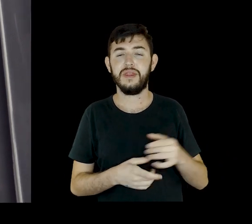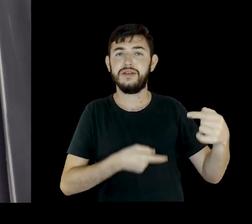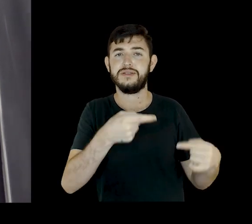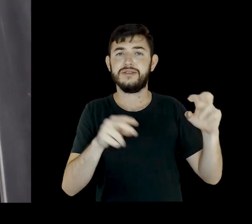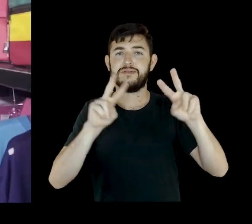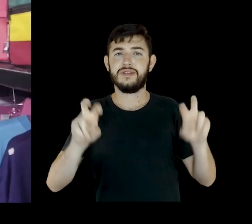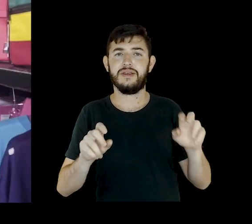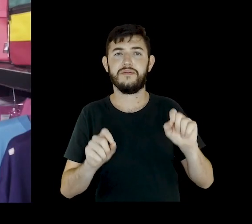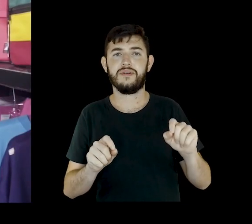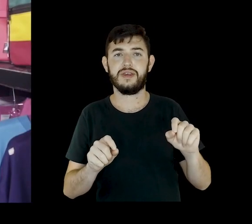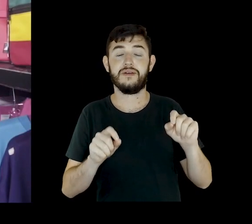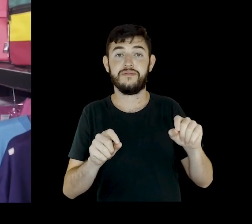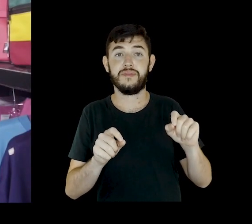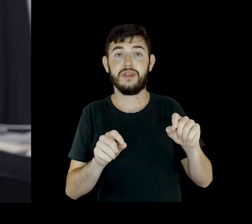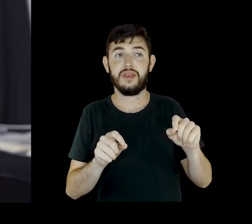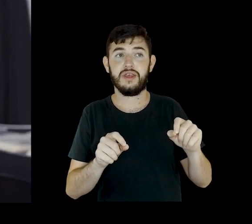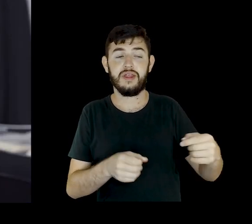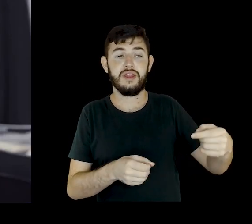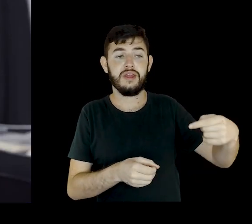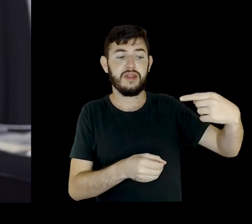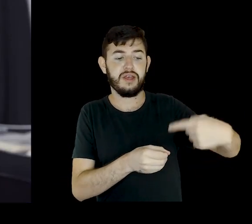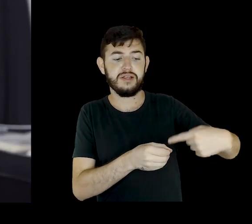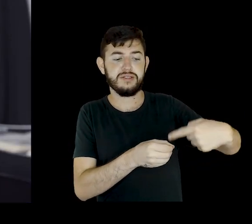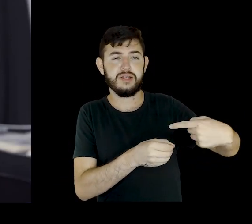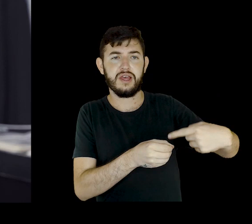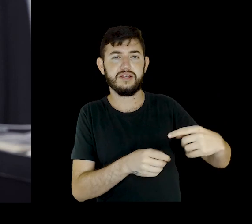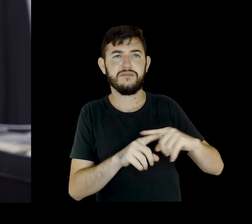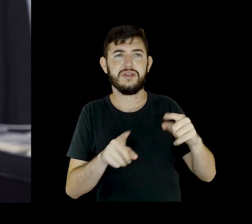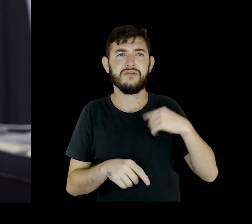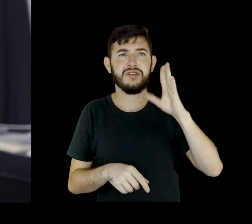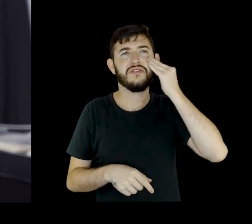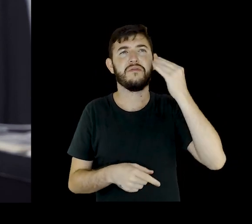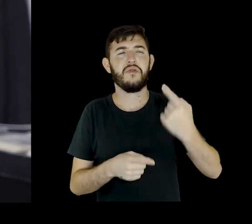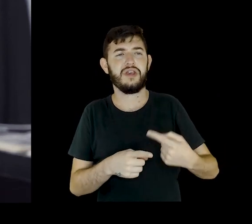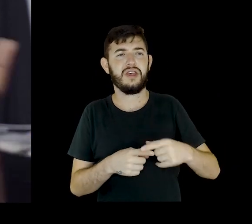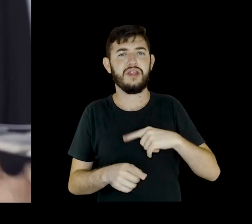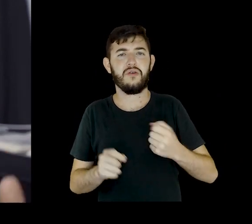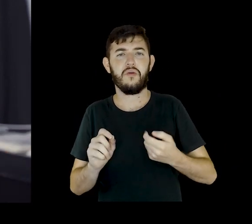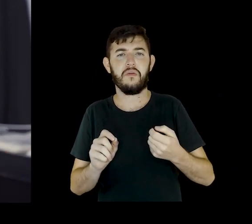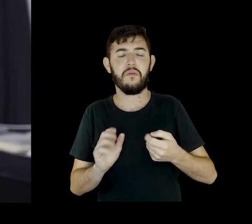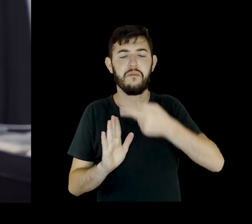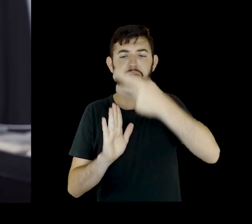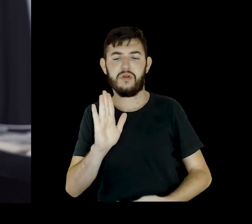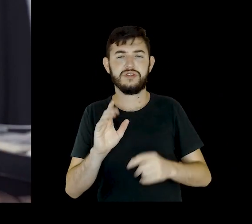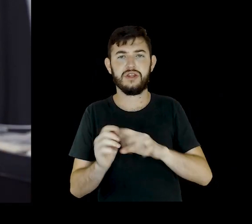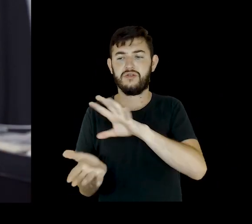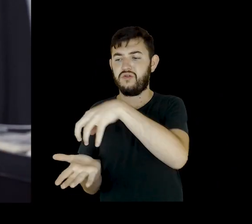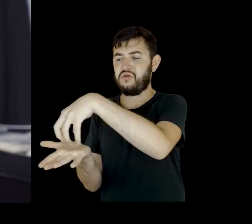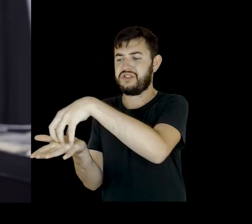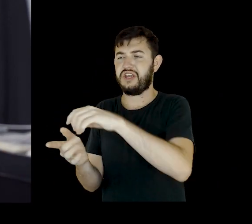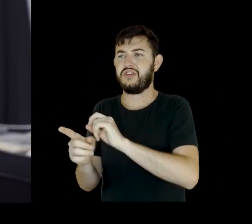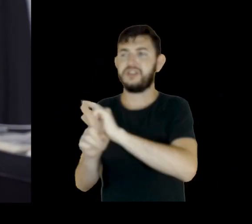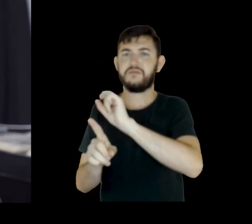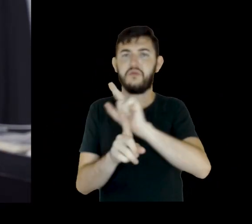das cidades foi um ponto fundamental para mim entender. Não, pera aí, mas por que tudo no centro? Já existe um projeto de apagamento de história do centro